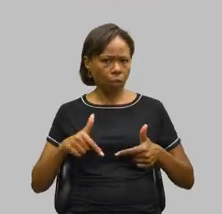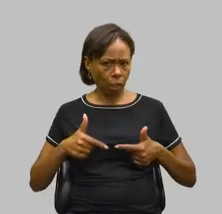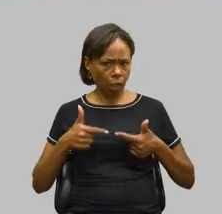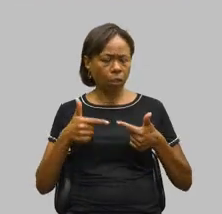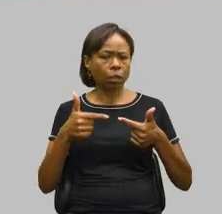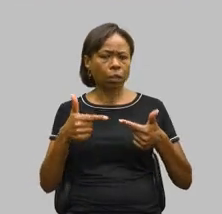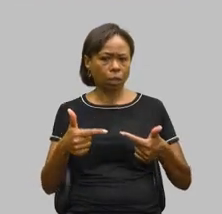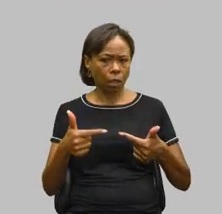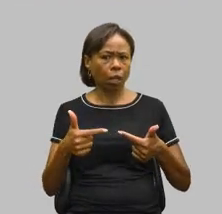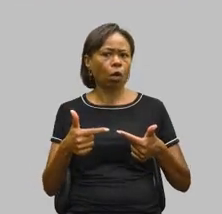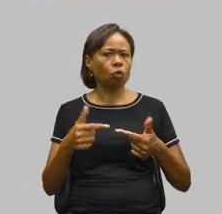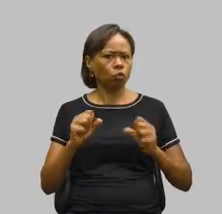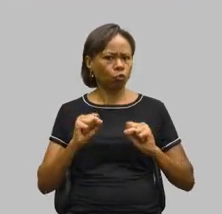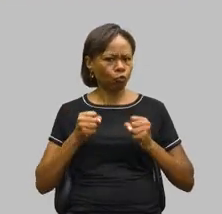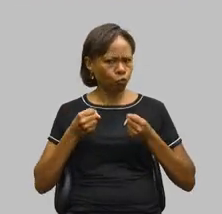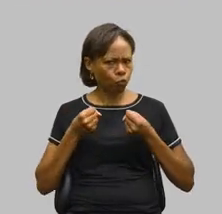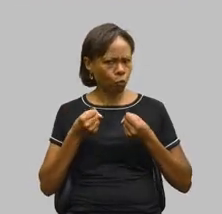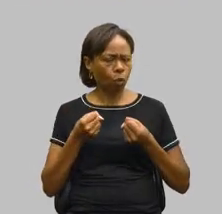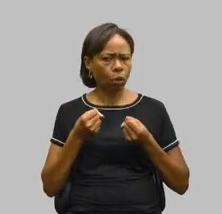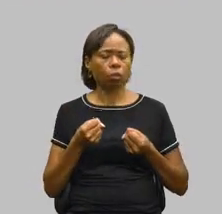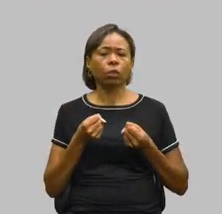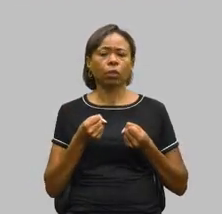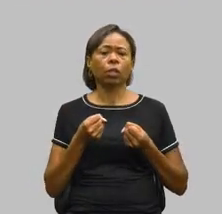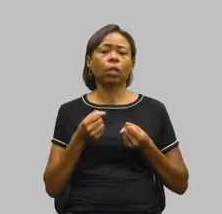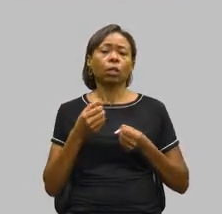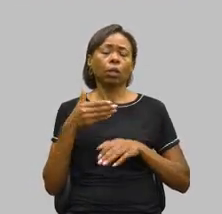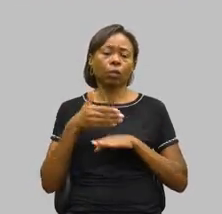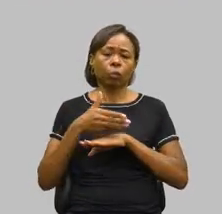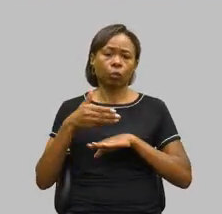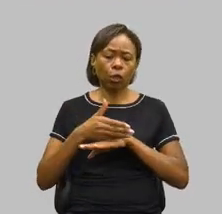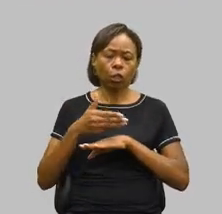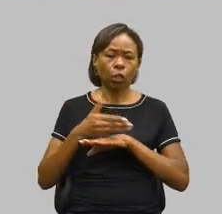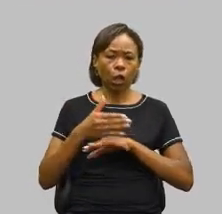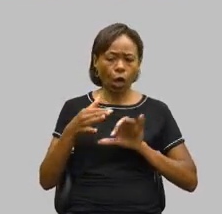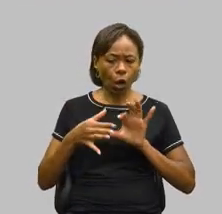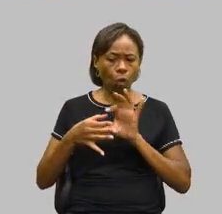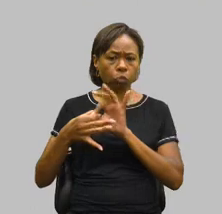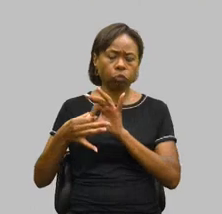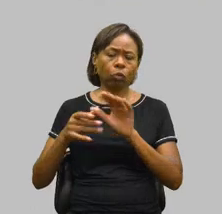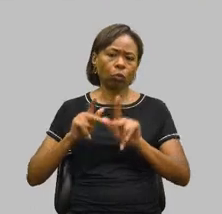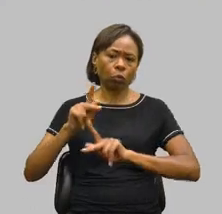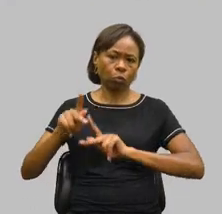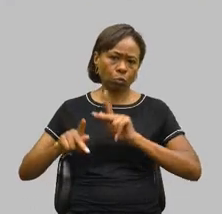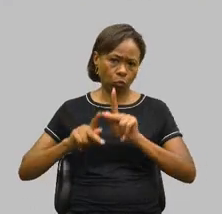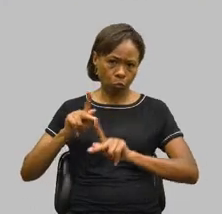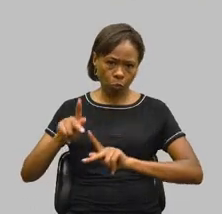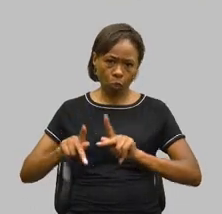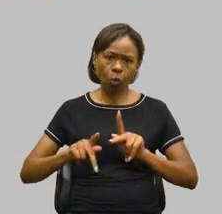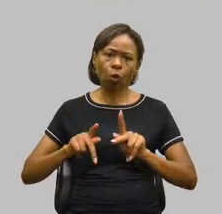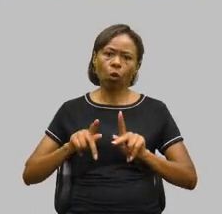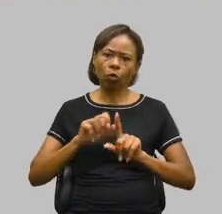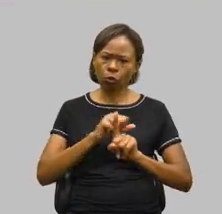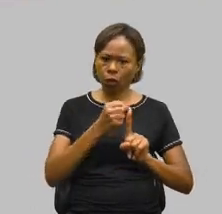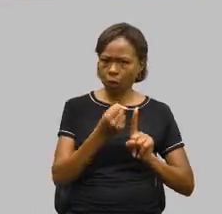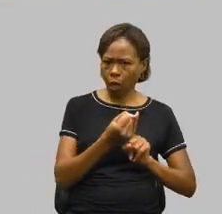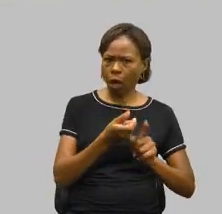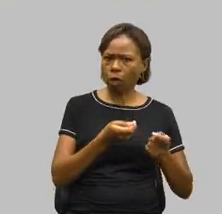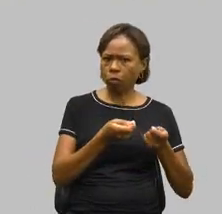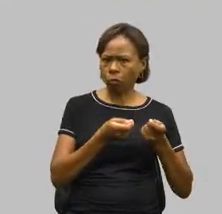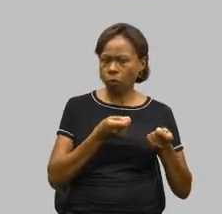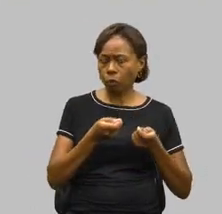atuação muito forte junto à Participação Popular e ao controle social e a gente acompanhou né